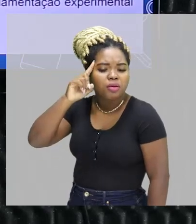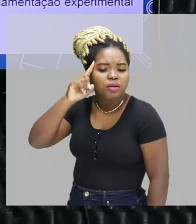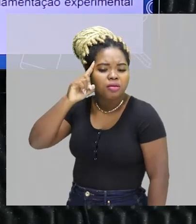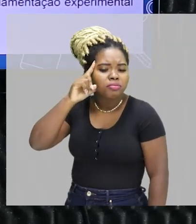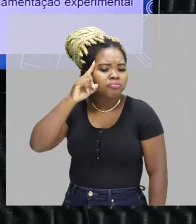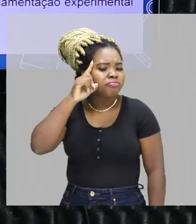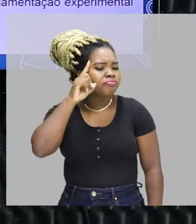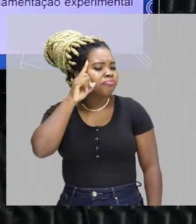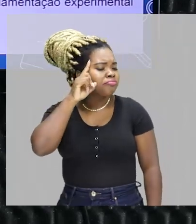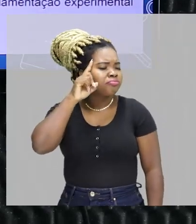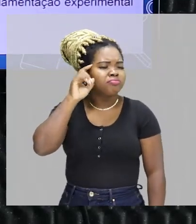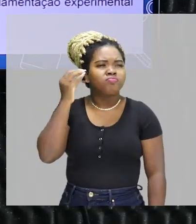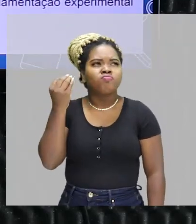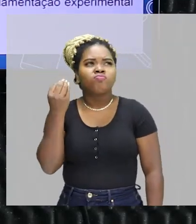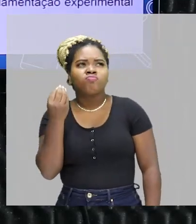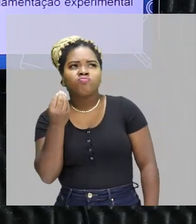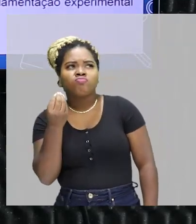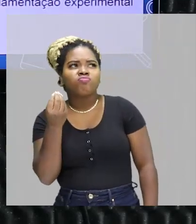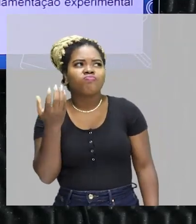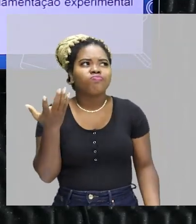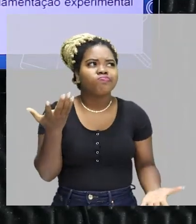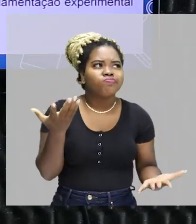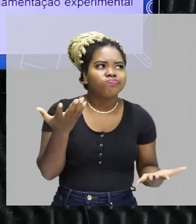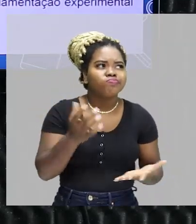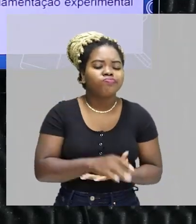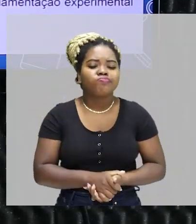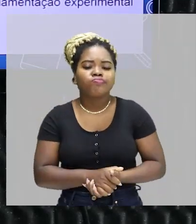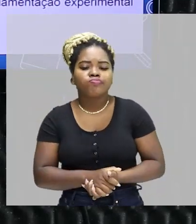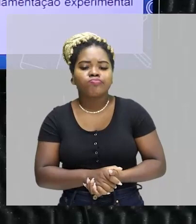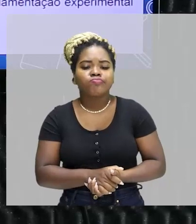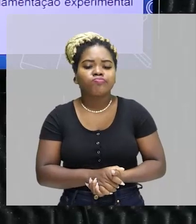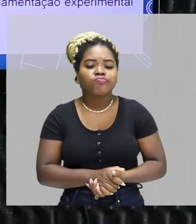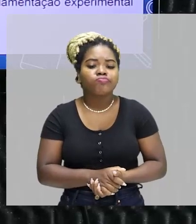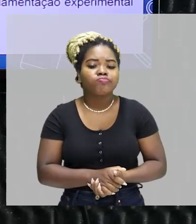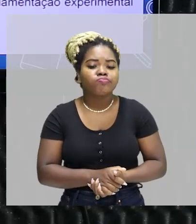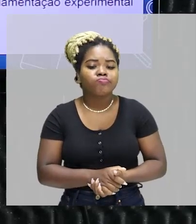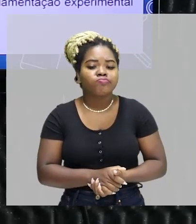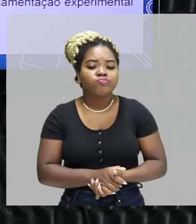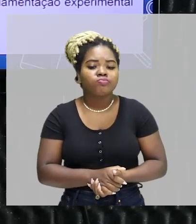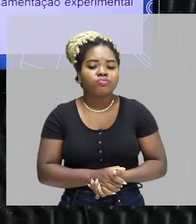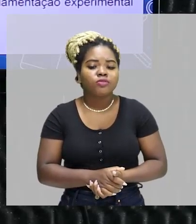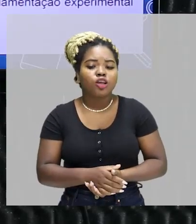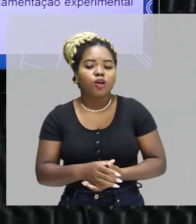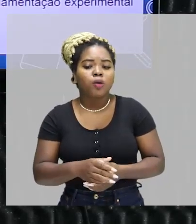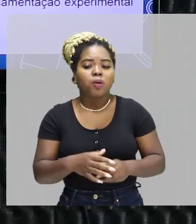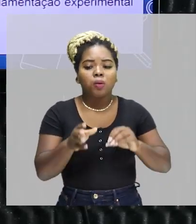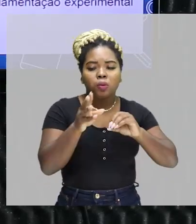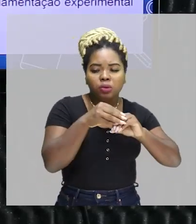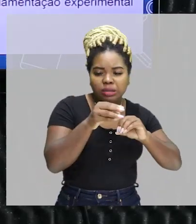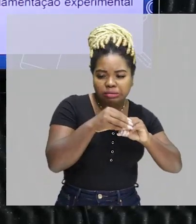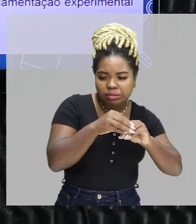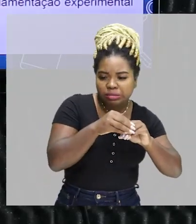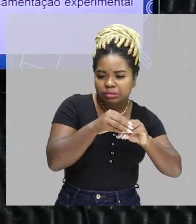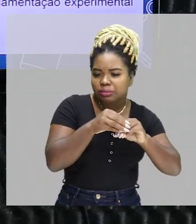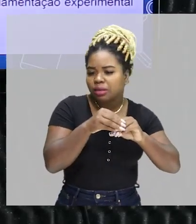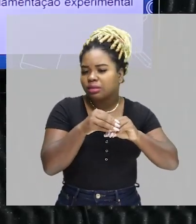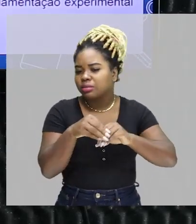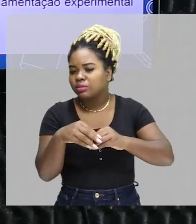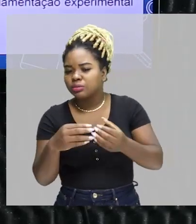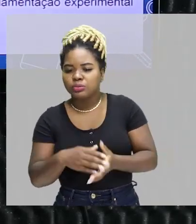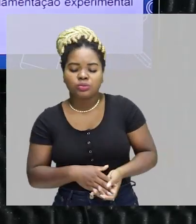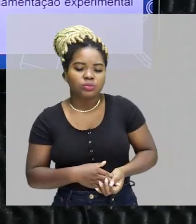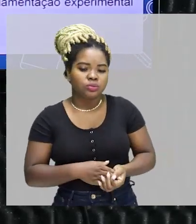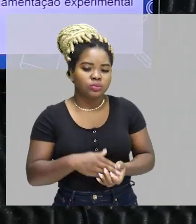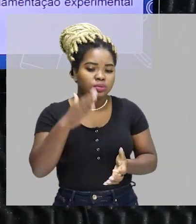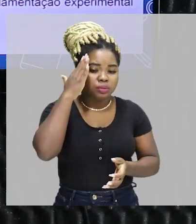mais levado ao senso comum. Sabedoria de vida, melhor do que esse conhecimento intelectivo. Bom, não fica